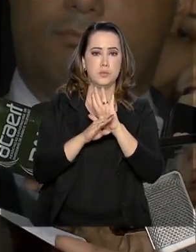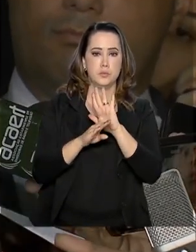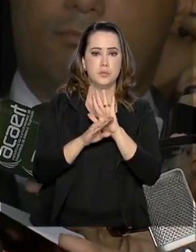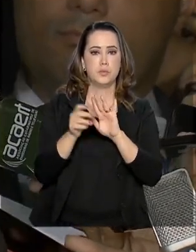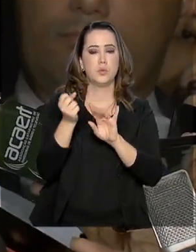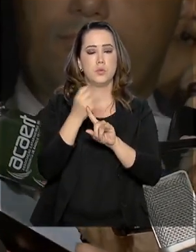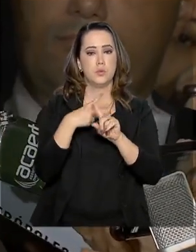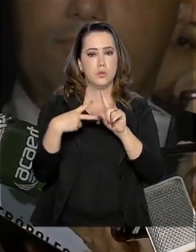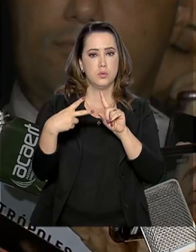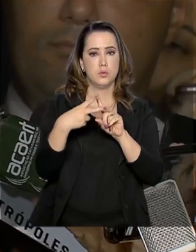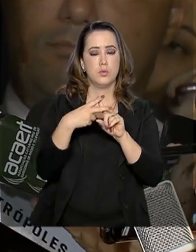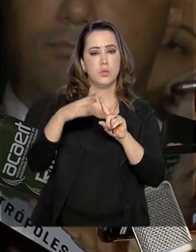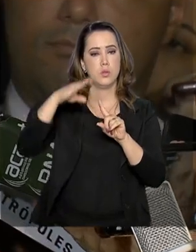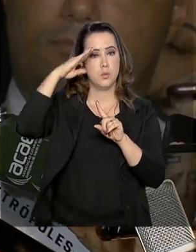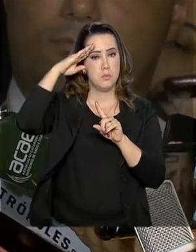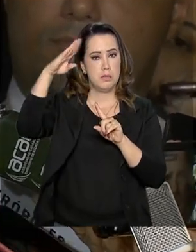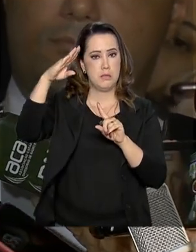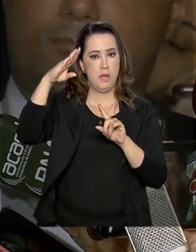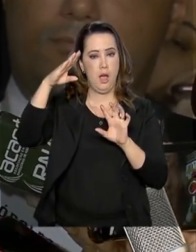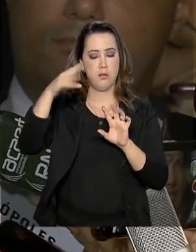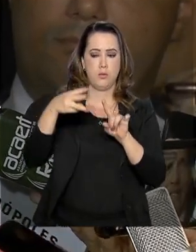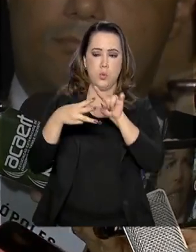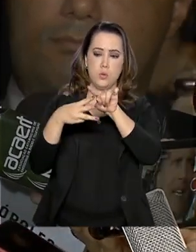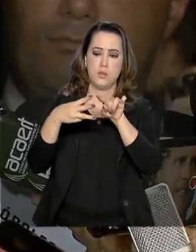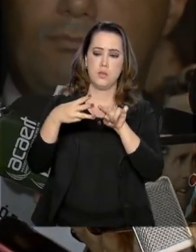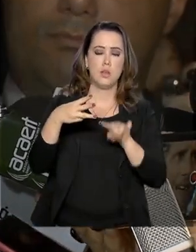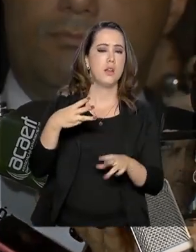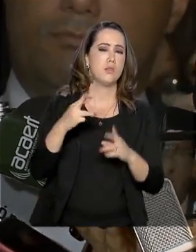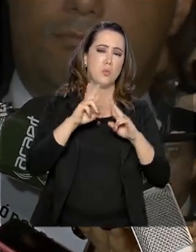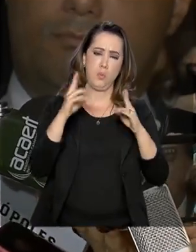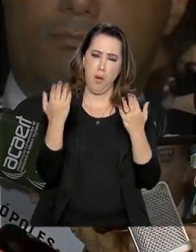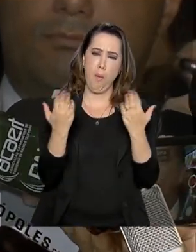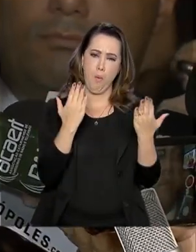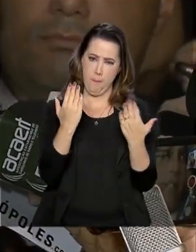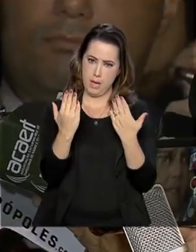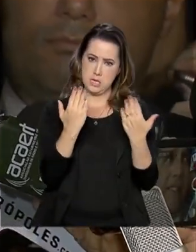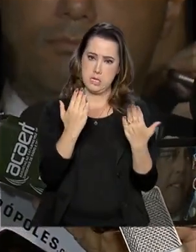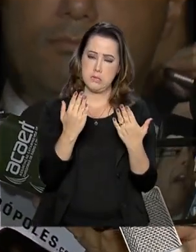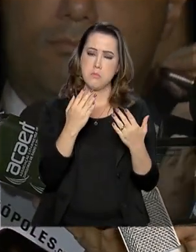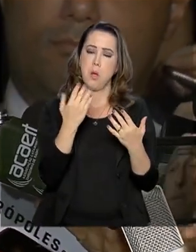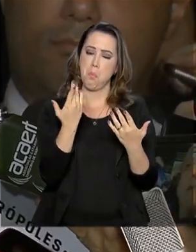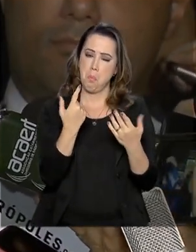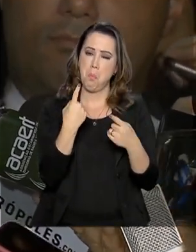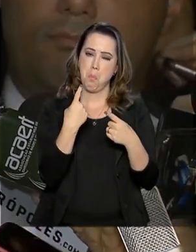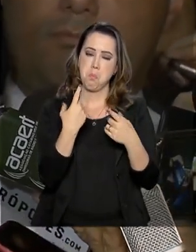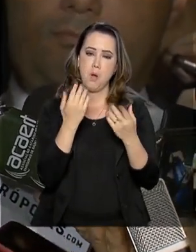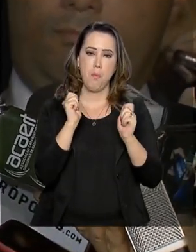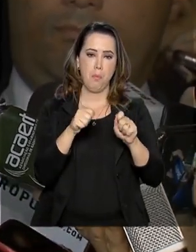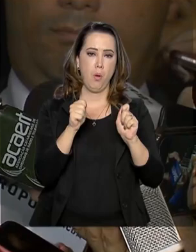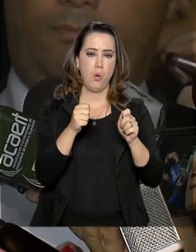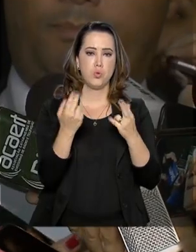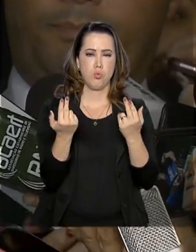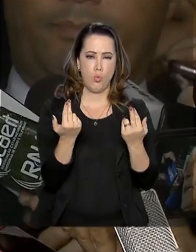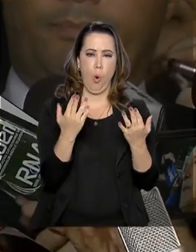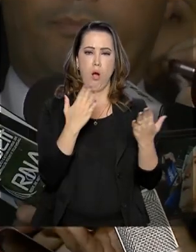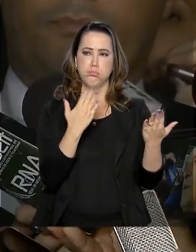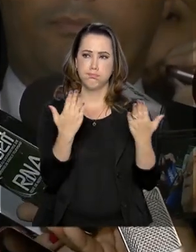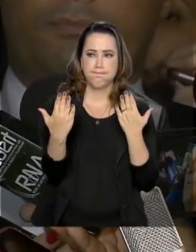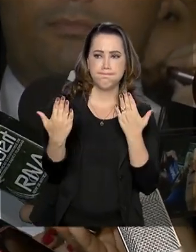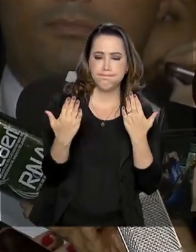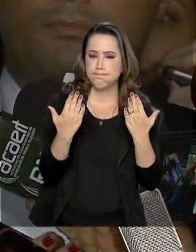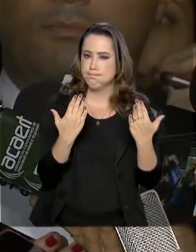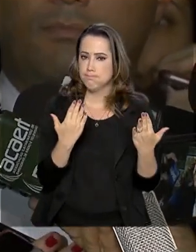previdenciário dos militares, até porque existe uma série de similaridades, algumas simetrias.